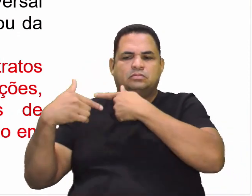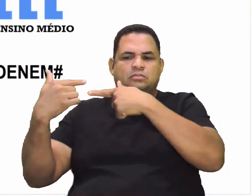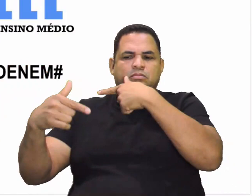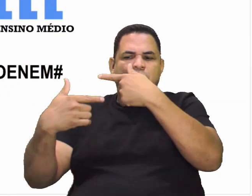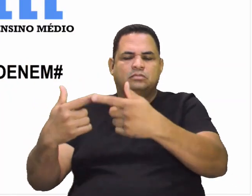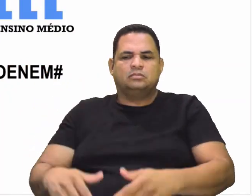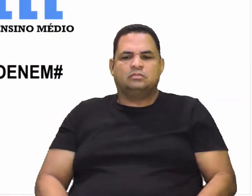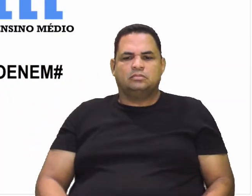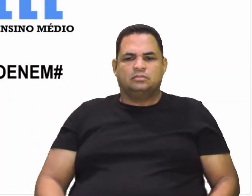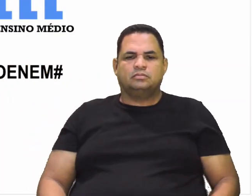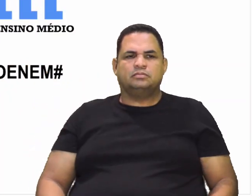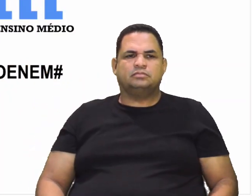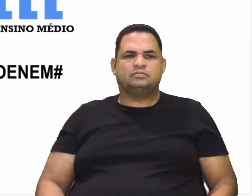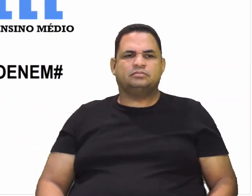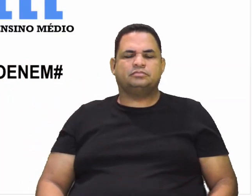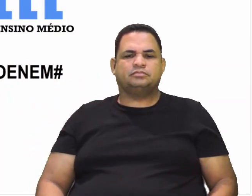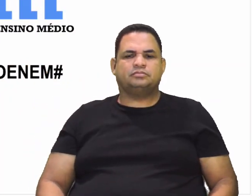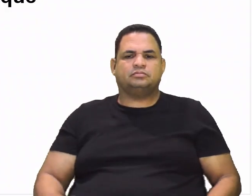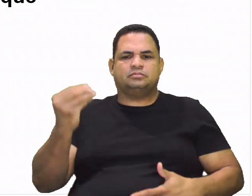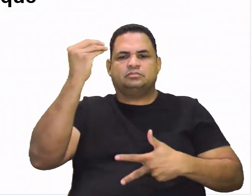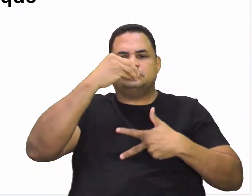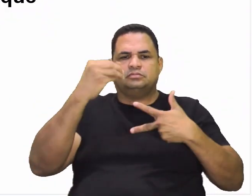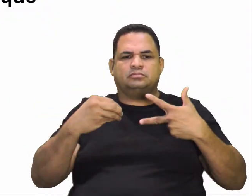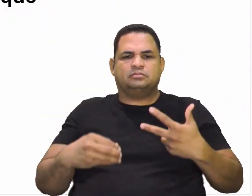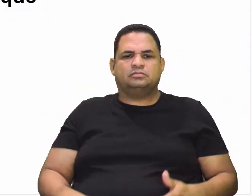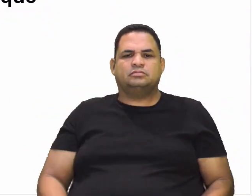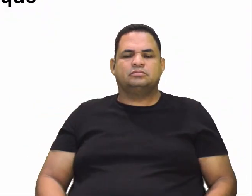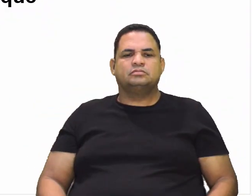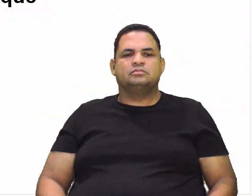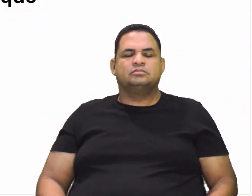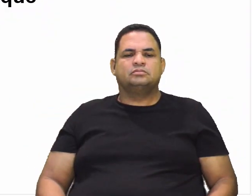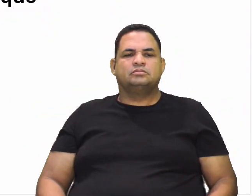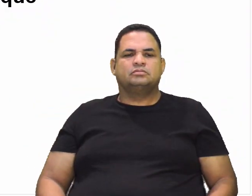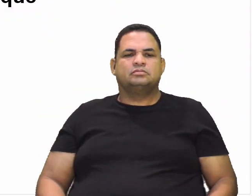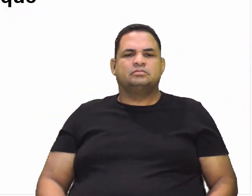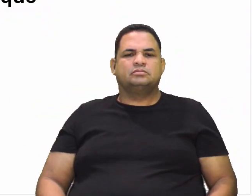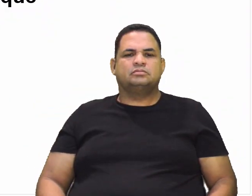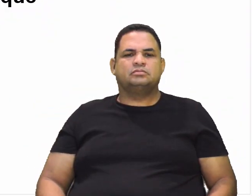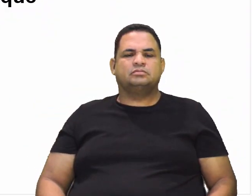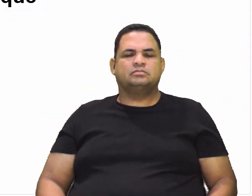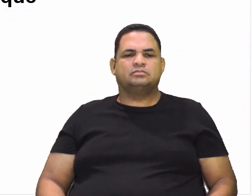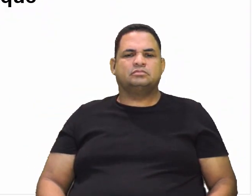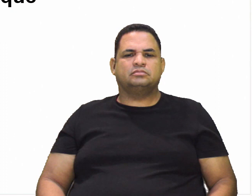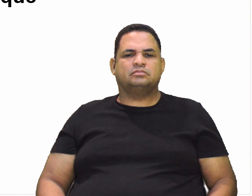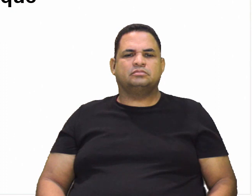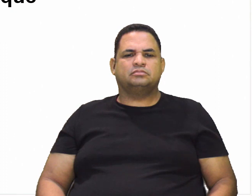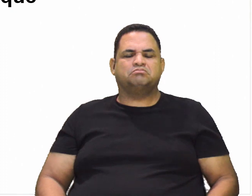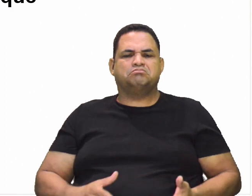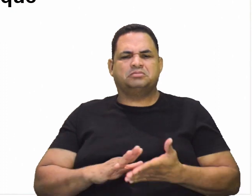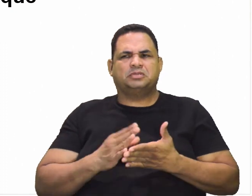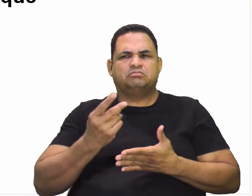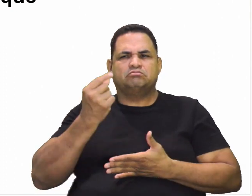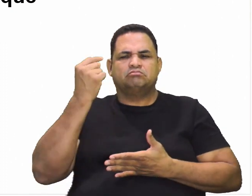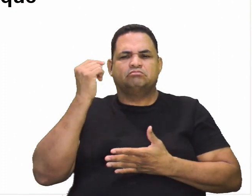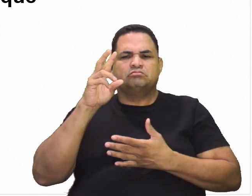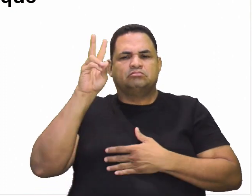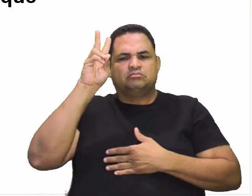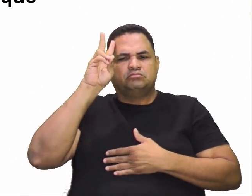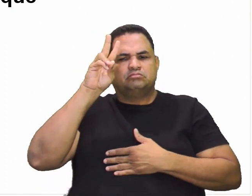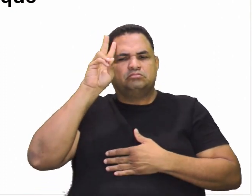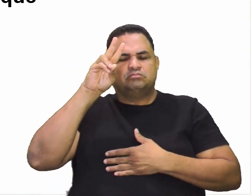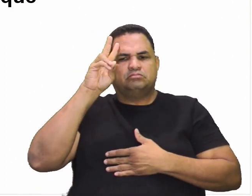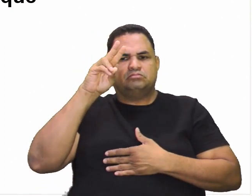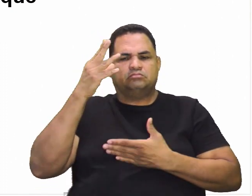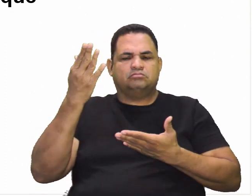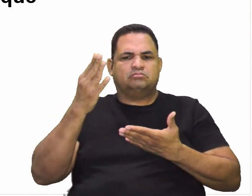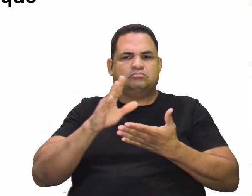de geração em geração. Se liga no Enem! Vamos lá! Por muito tempo, os historiadores